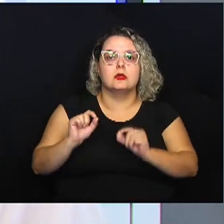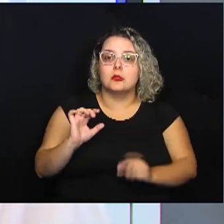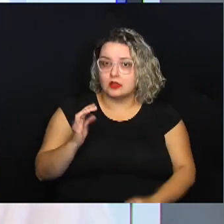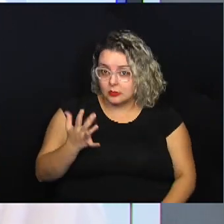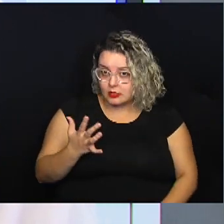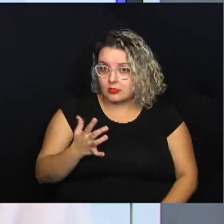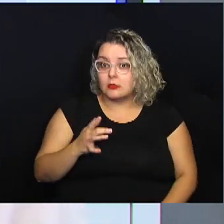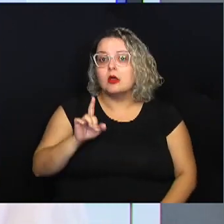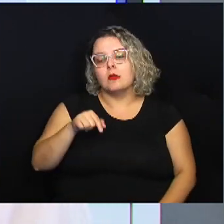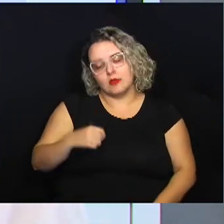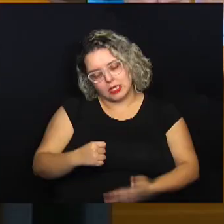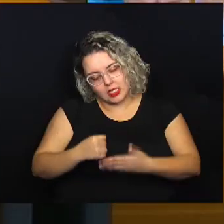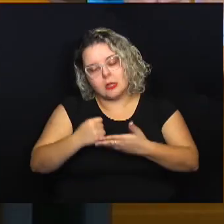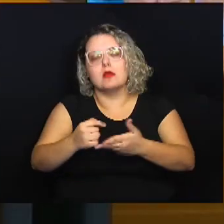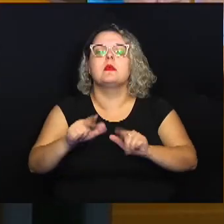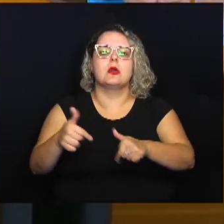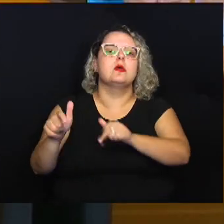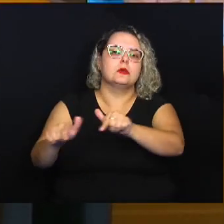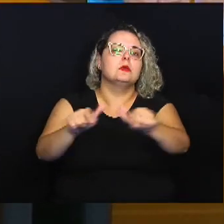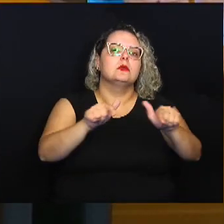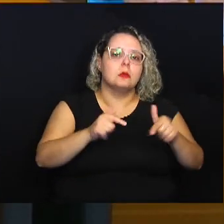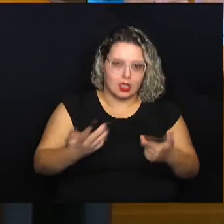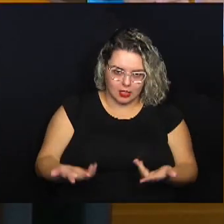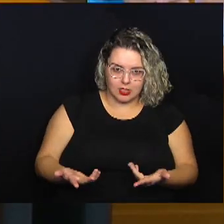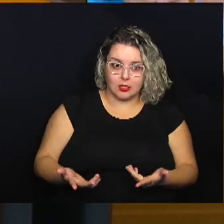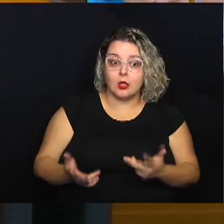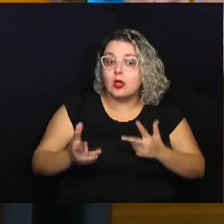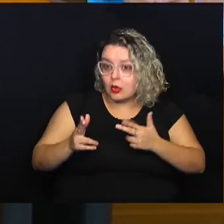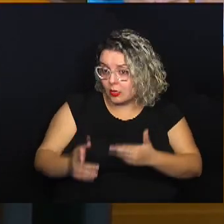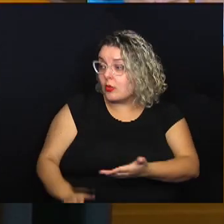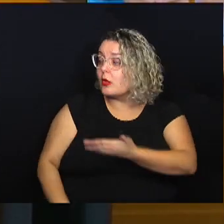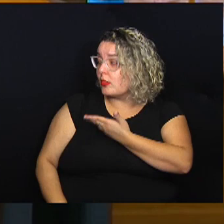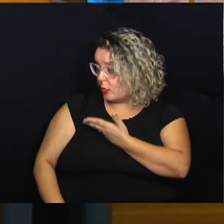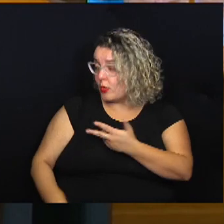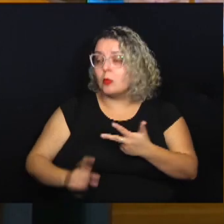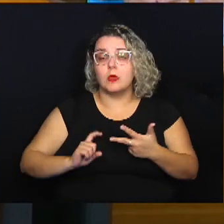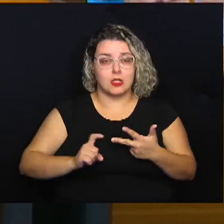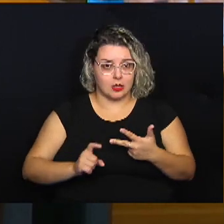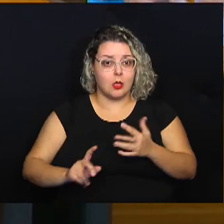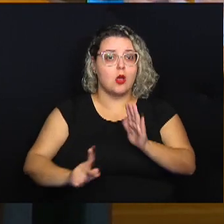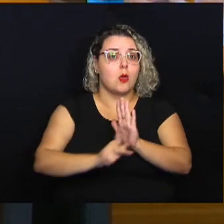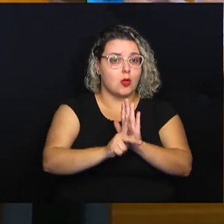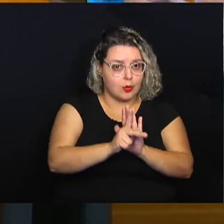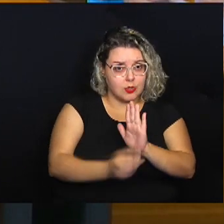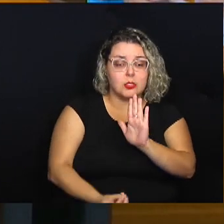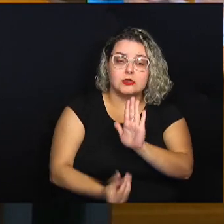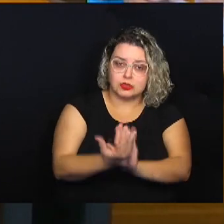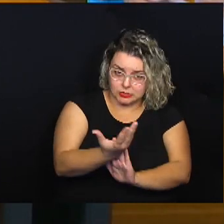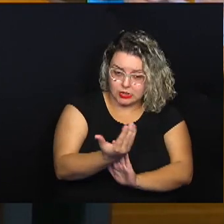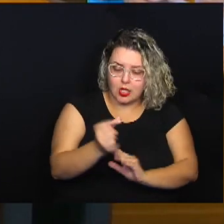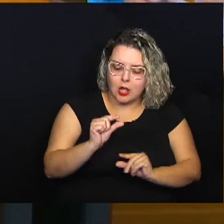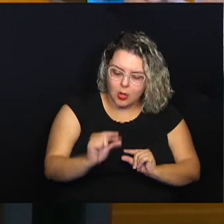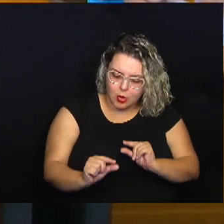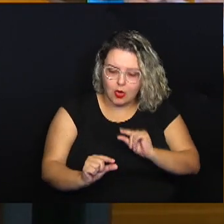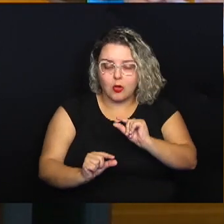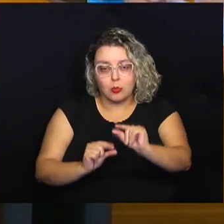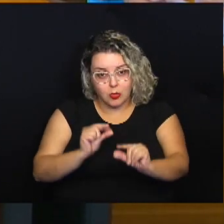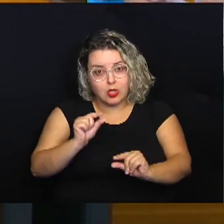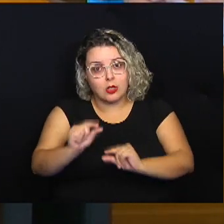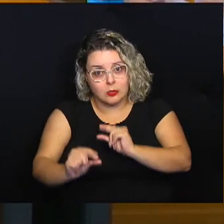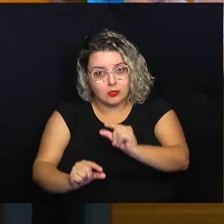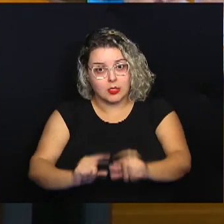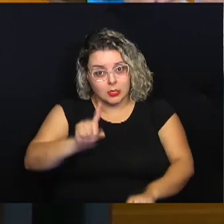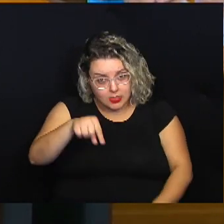vai ser levado também para outros lugares. Conforme o Executivo, o projeto será implantado gradativamente a partir da